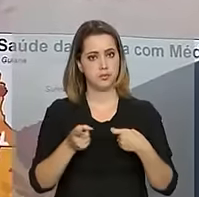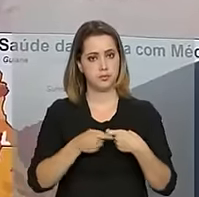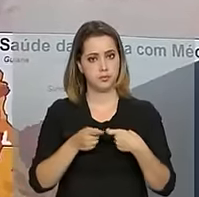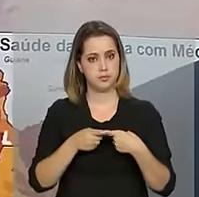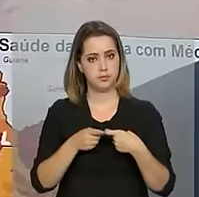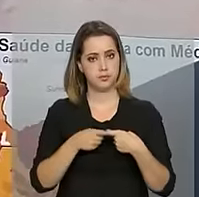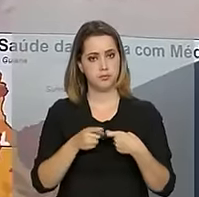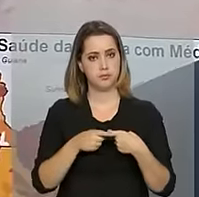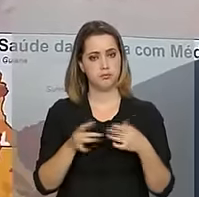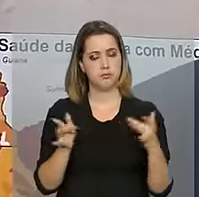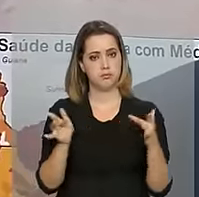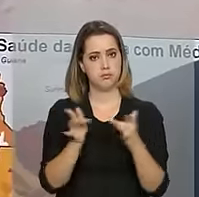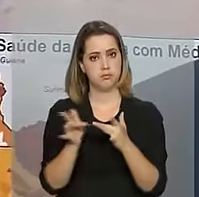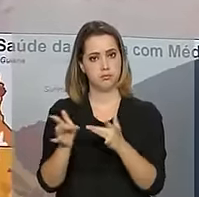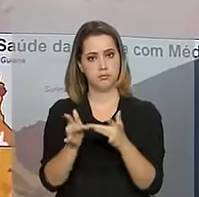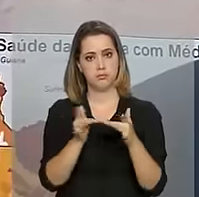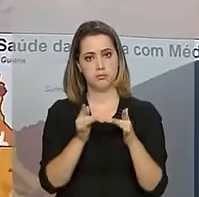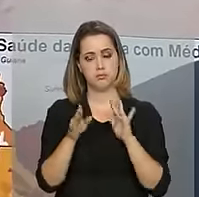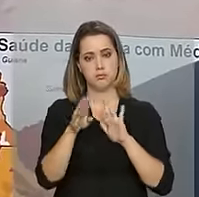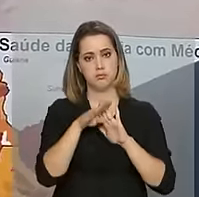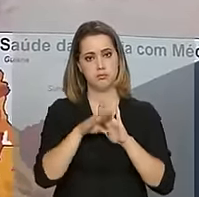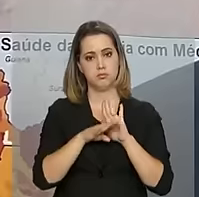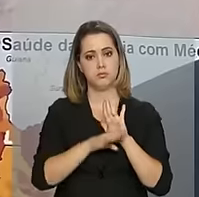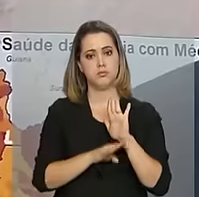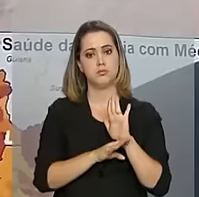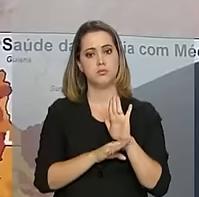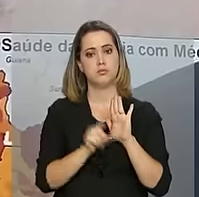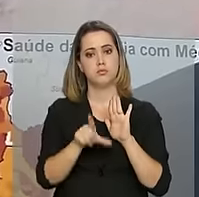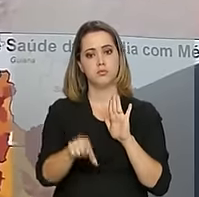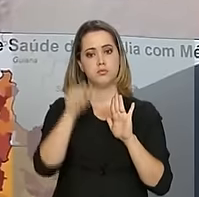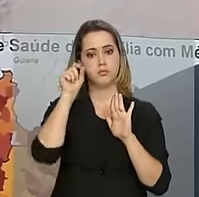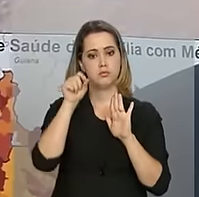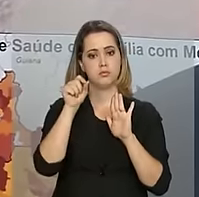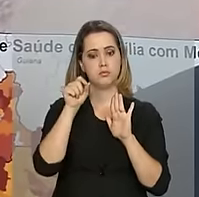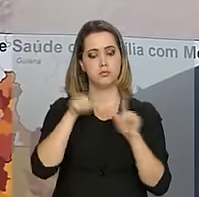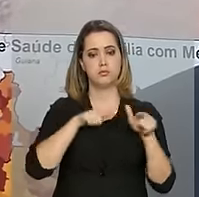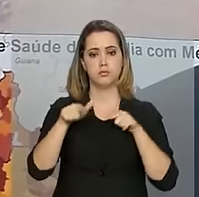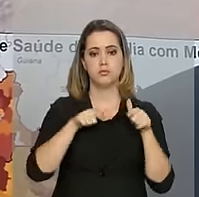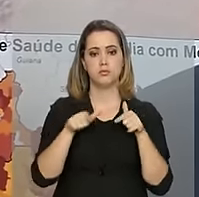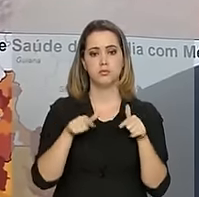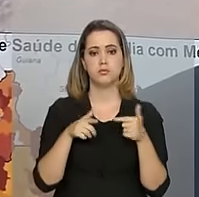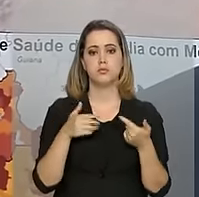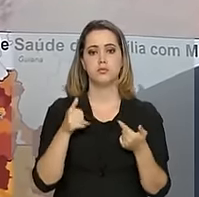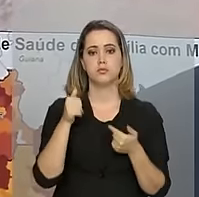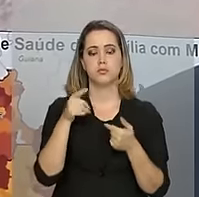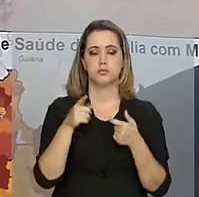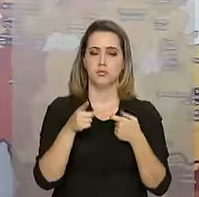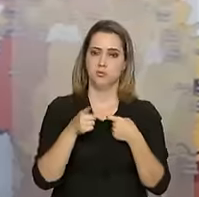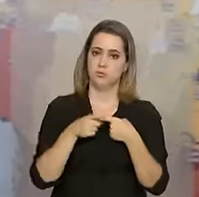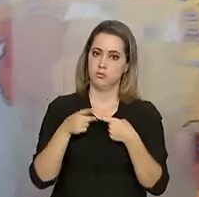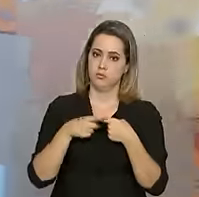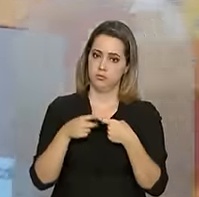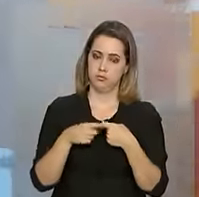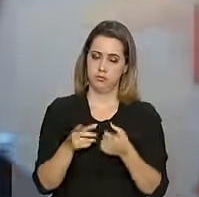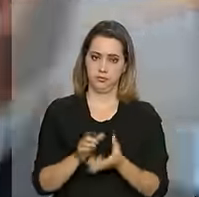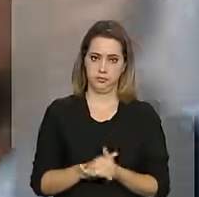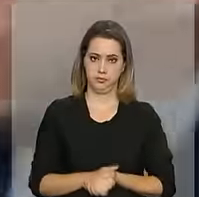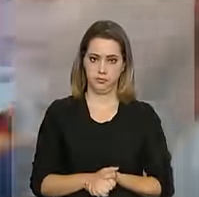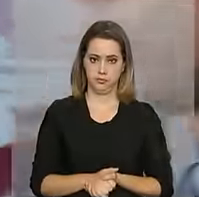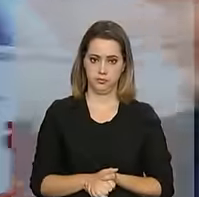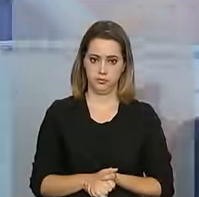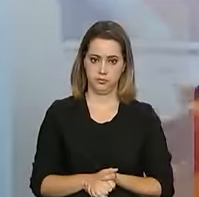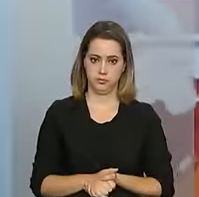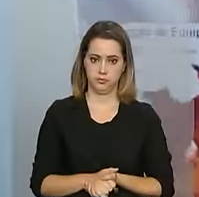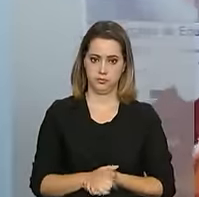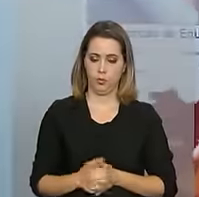brasileiros aderiram ao programa e escolheram atuar no Mais Médicos nessas vagas. A mudança atende a um